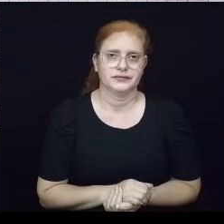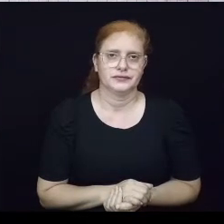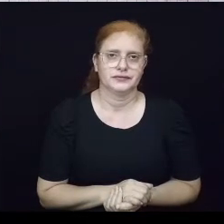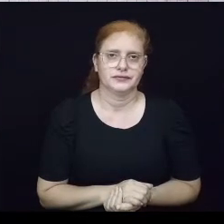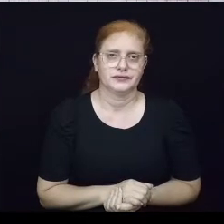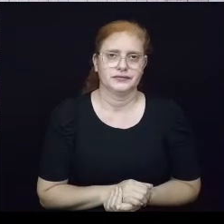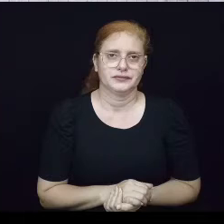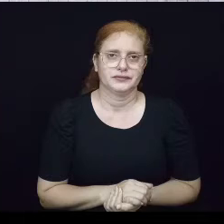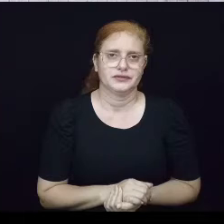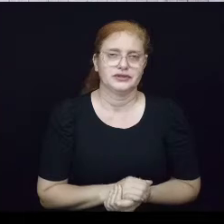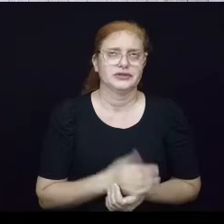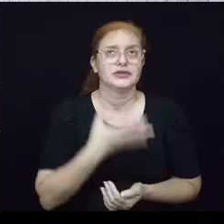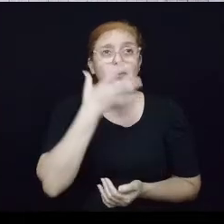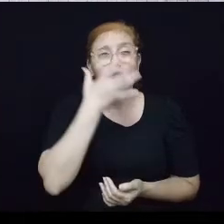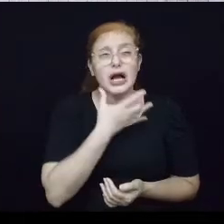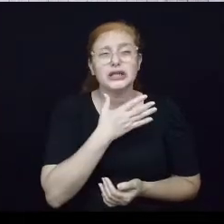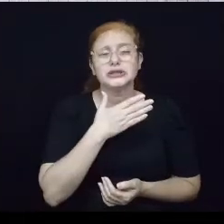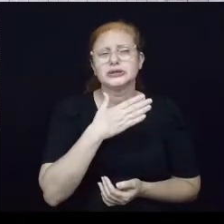acho que é um pouco do meu